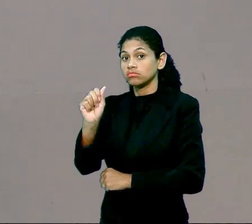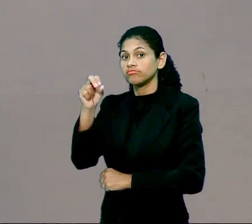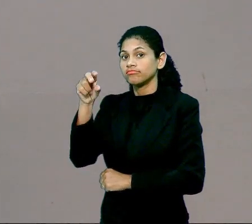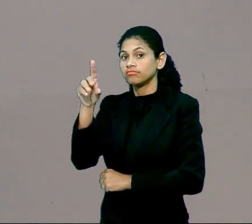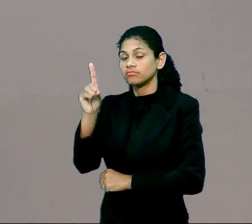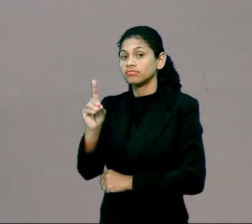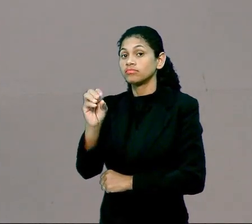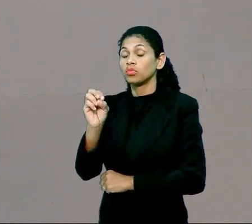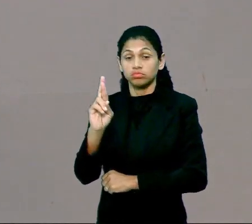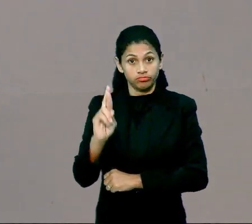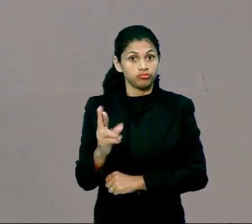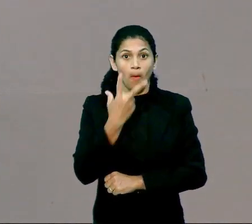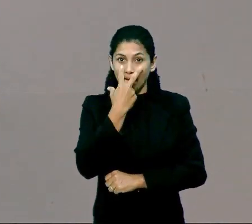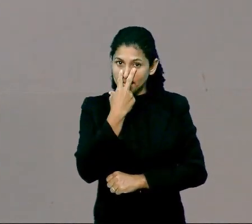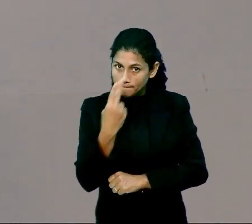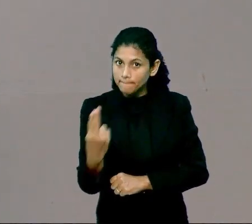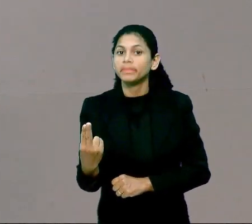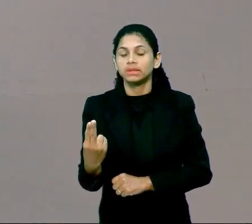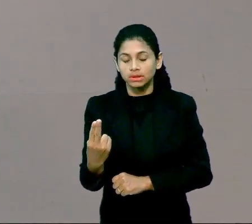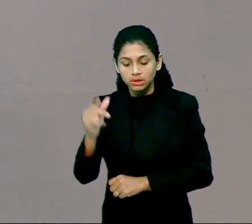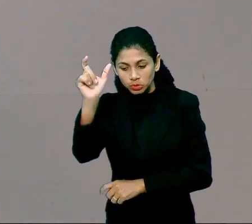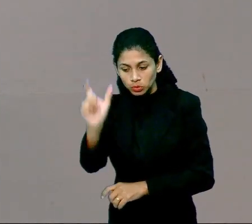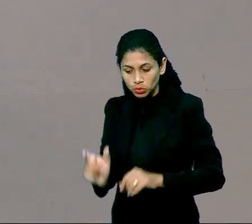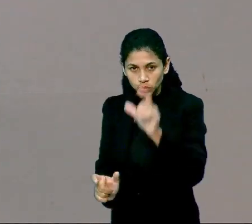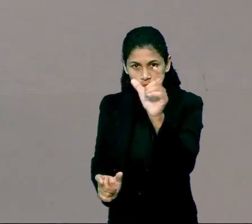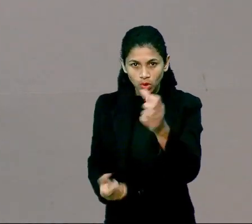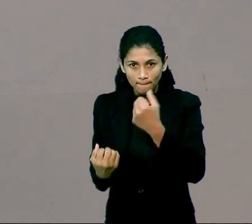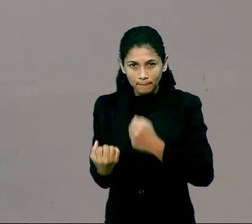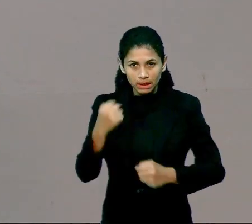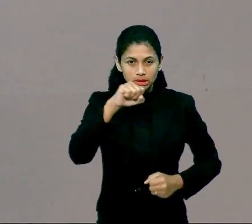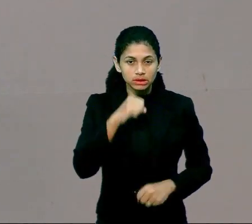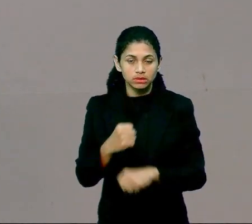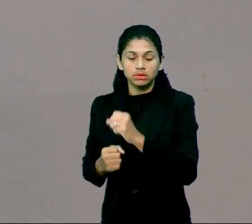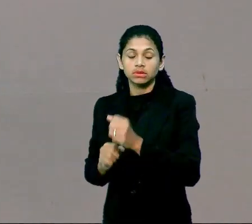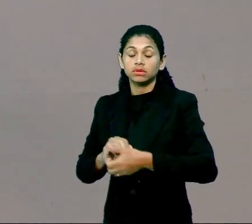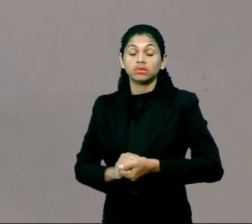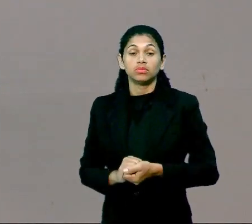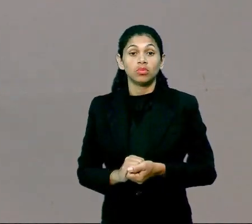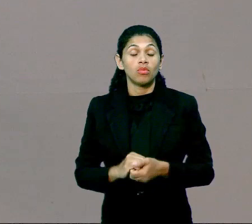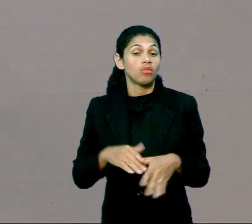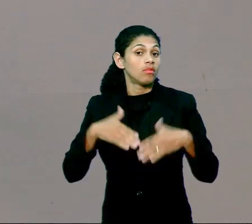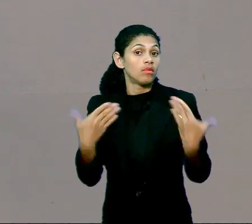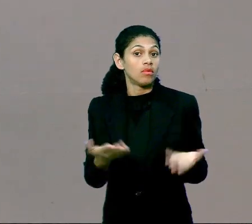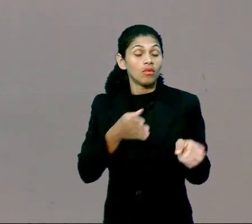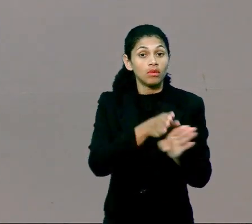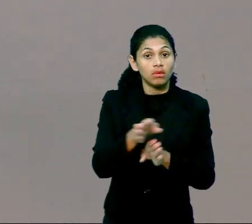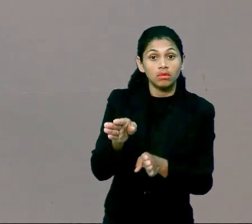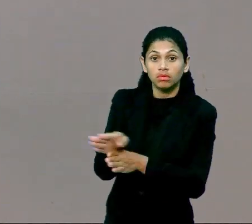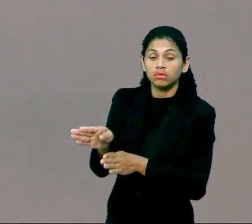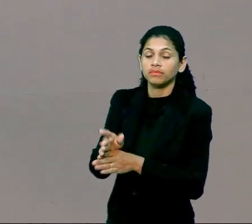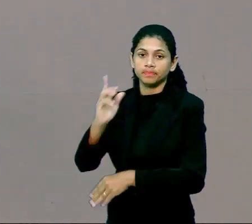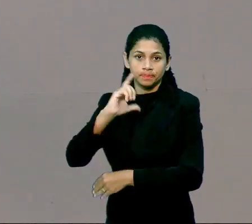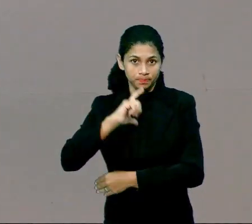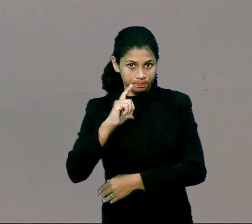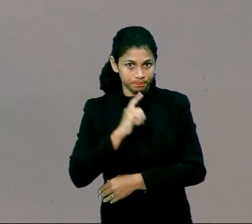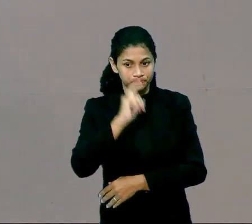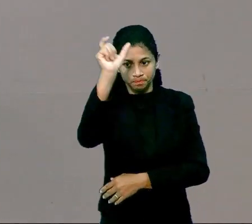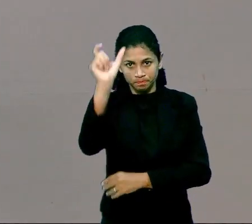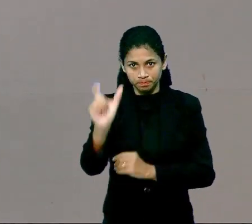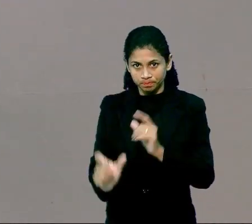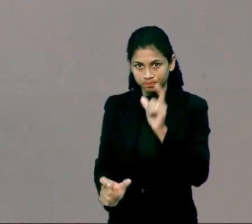qual o papel da mídia? Por que ela ganha? Ganha money. Então, qual é esse direcionamento? É ter indivíduos, ter